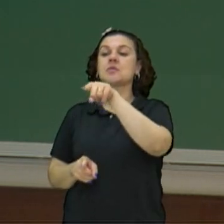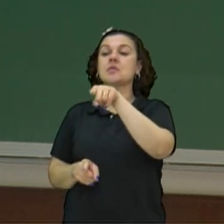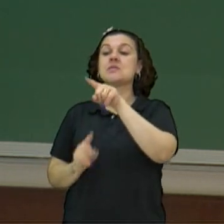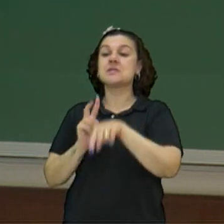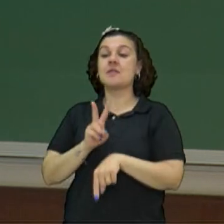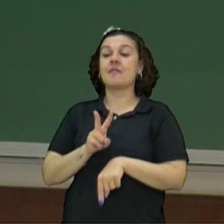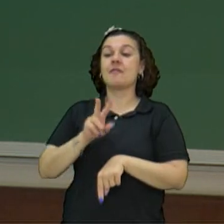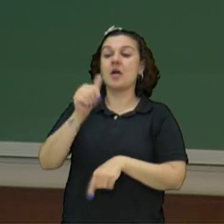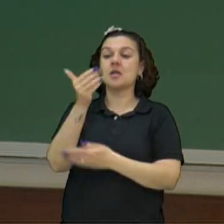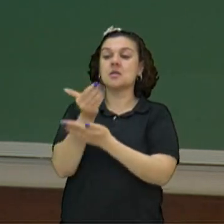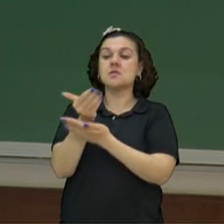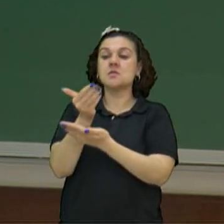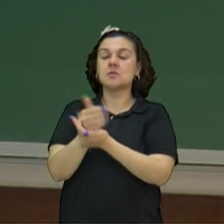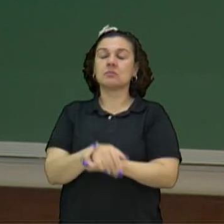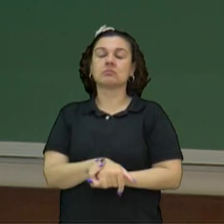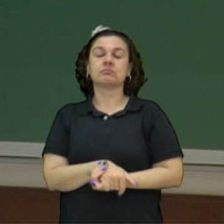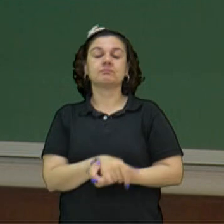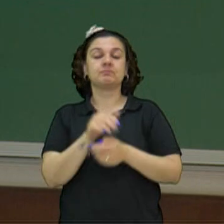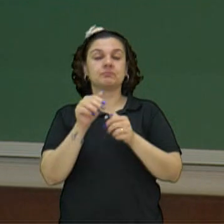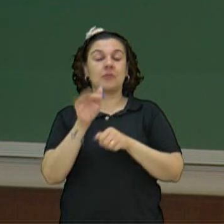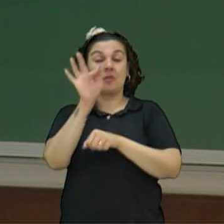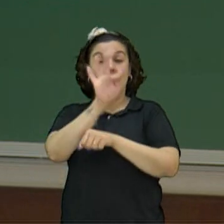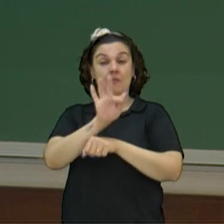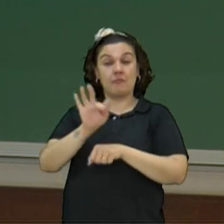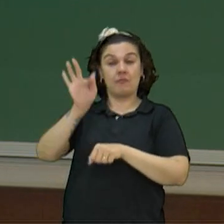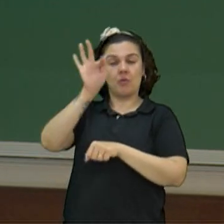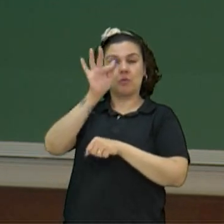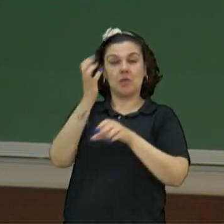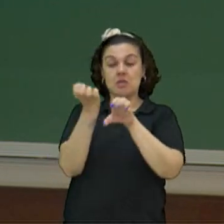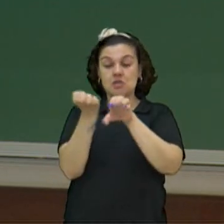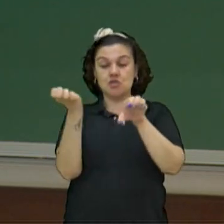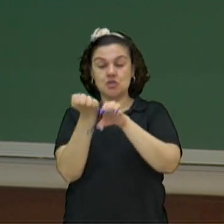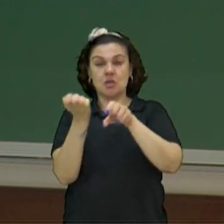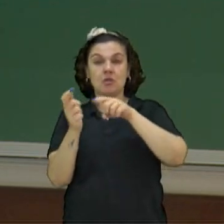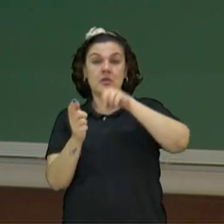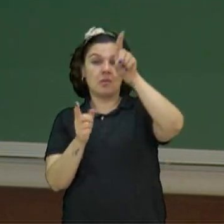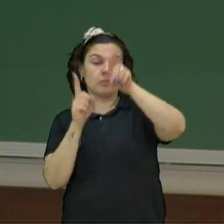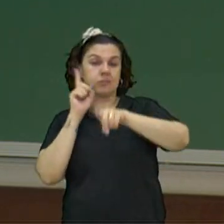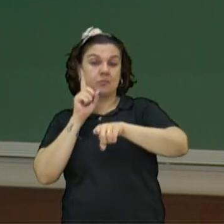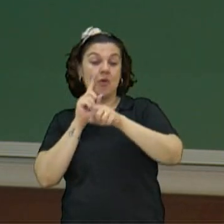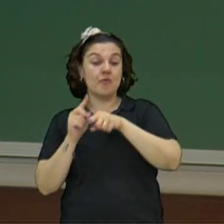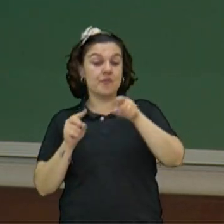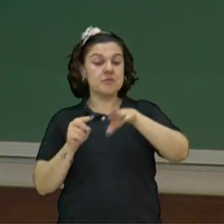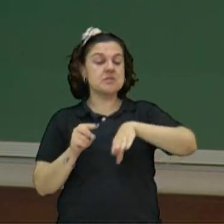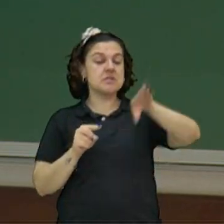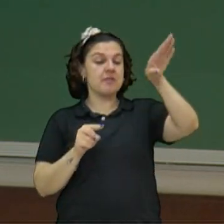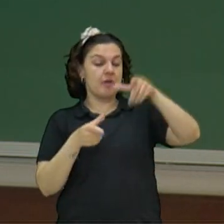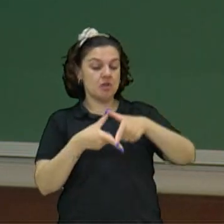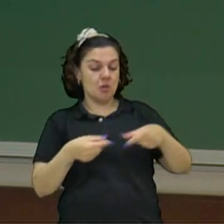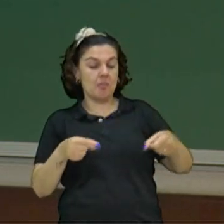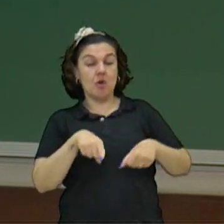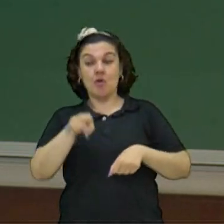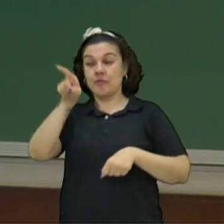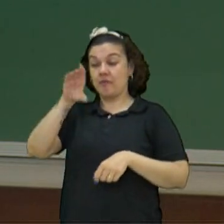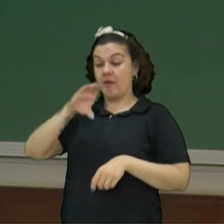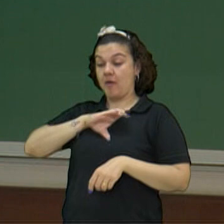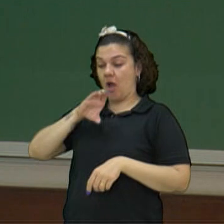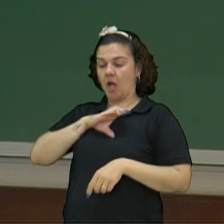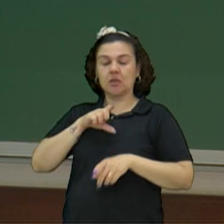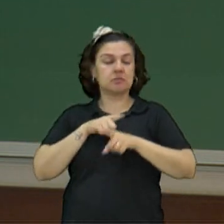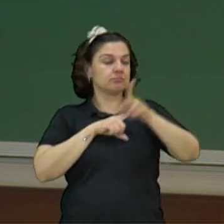você vai estudar na Universidade de Engenharia tal nos Estados Unidos, você vai para o Japão, você vai para o Canadá, você vai para a Inglaterra,